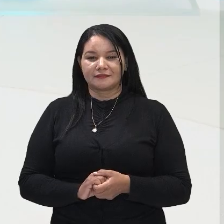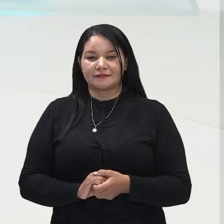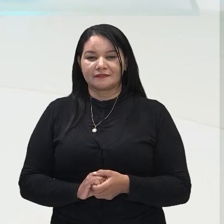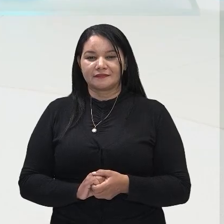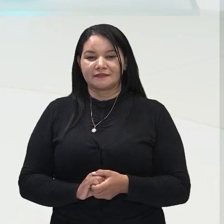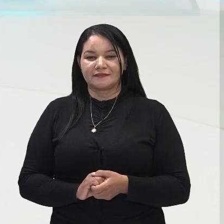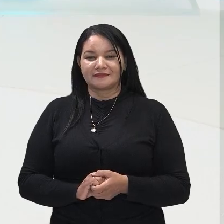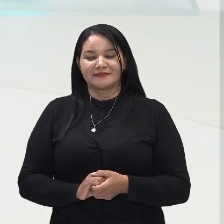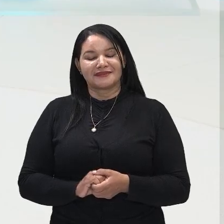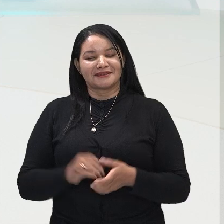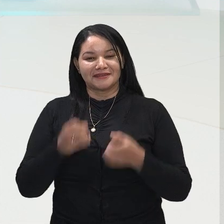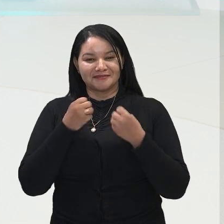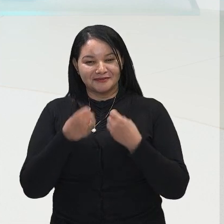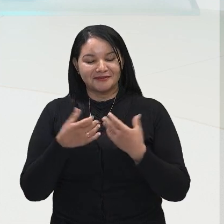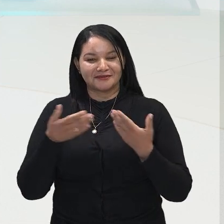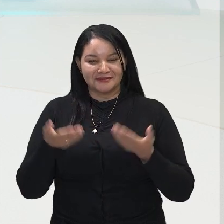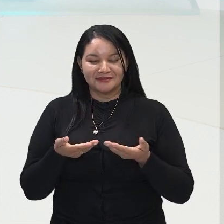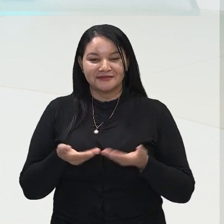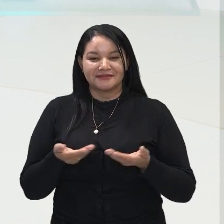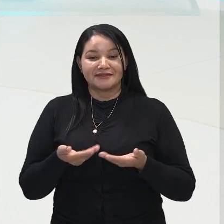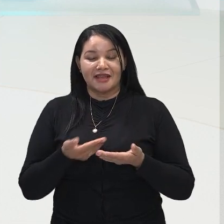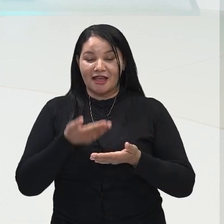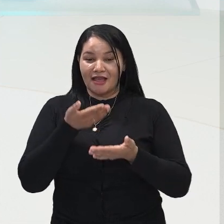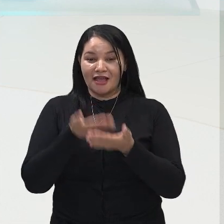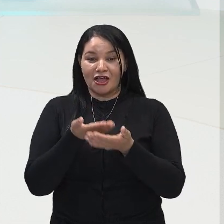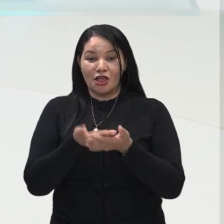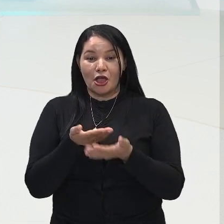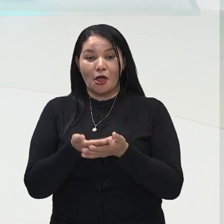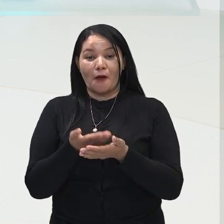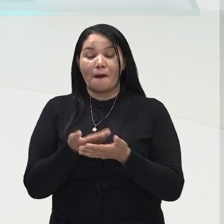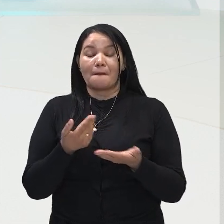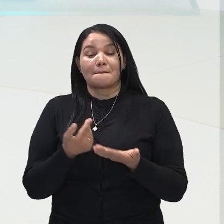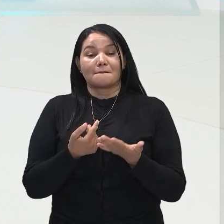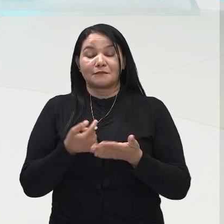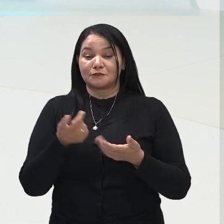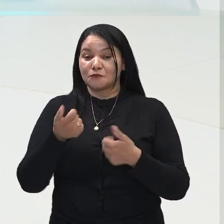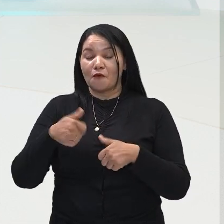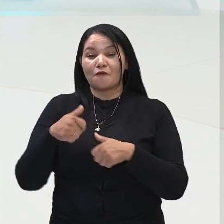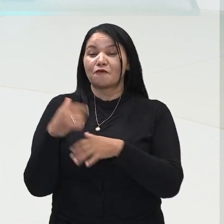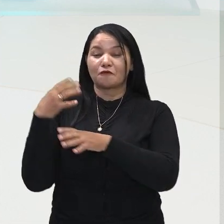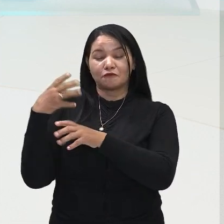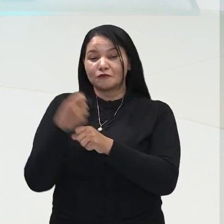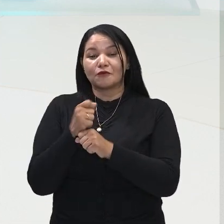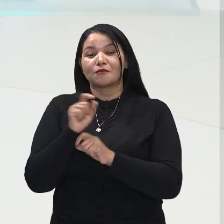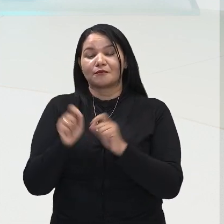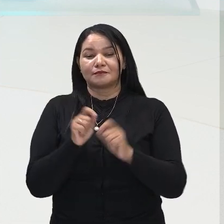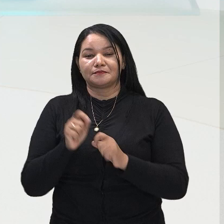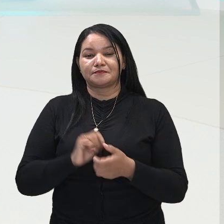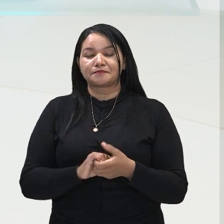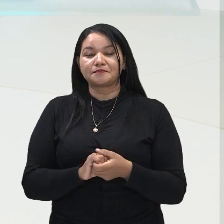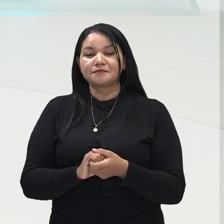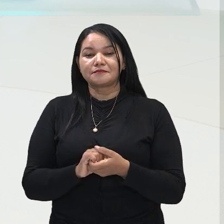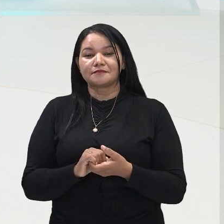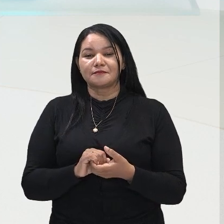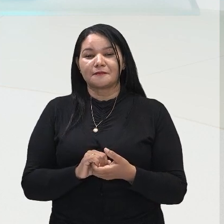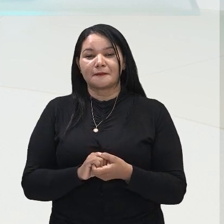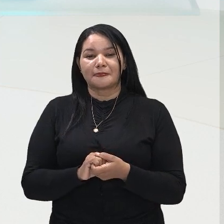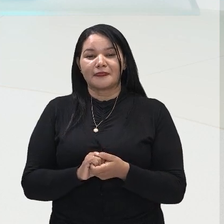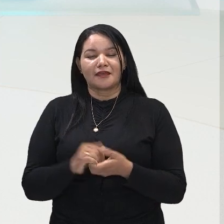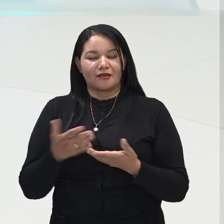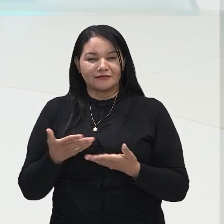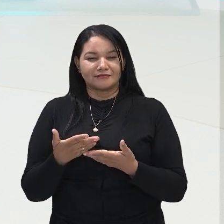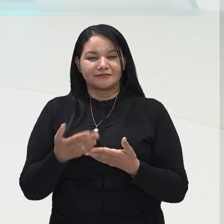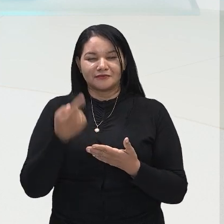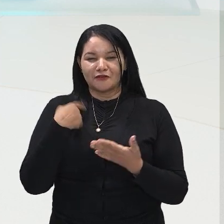Muito bem, estamos aqui para a nossa aula de revisão. Então, vamos dar uma revisada